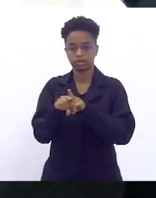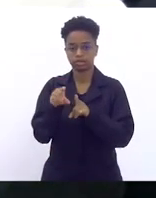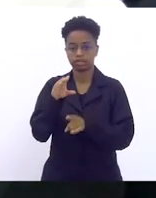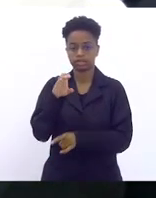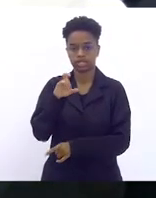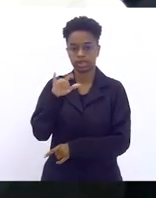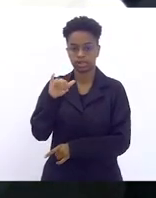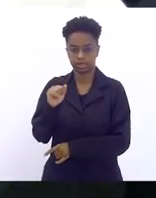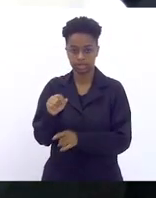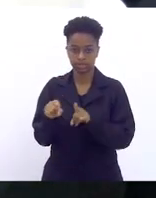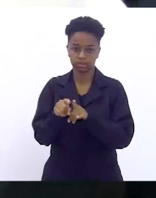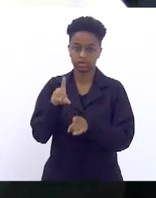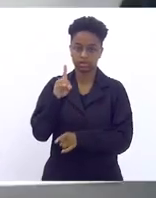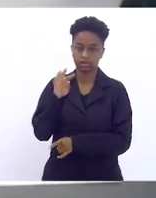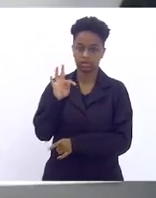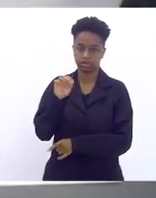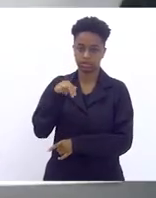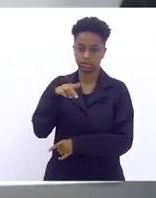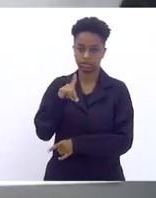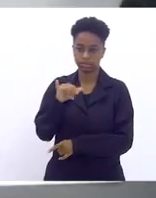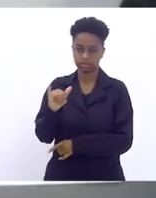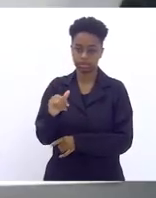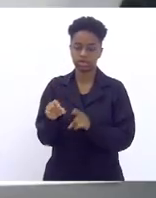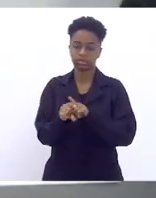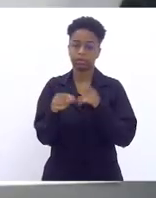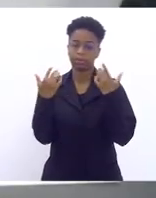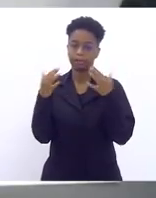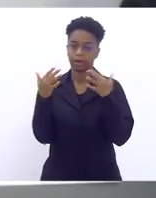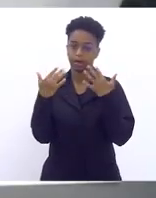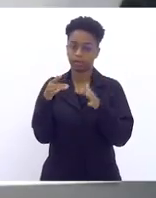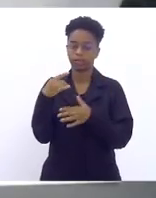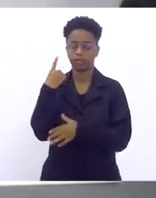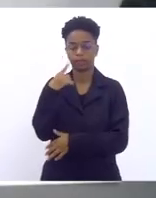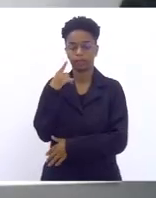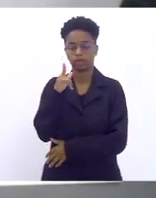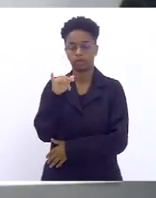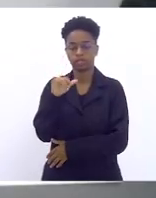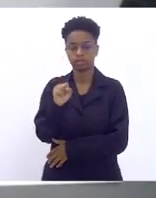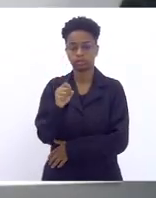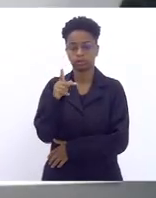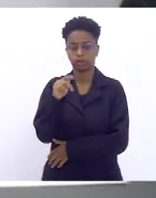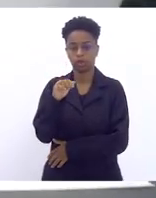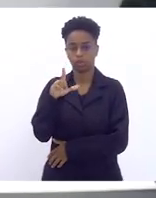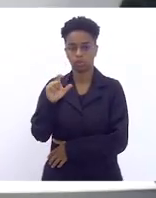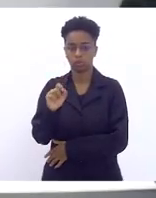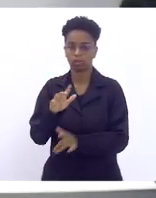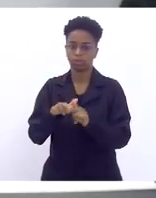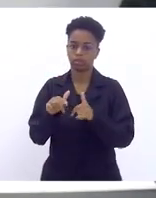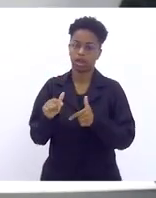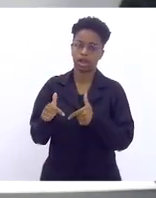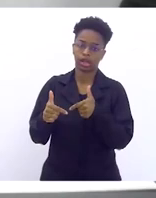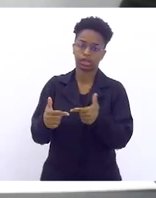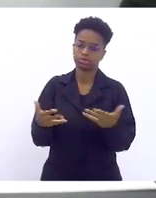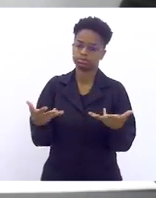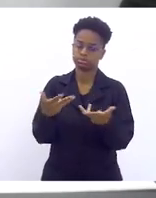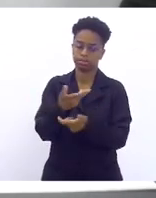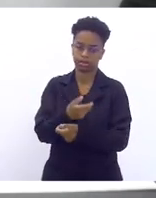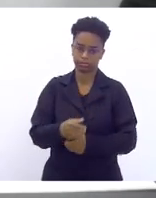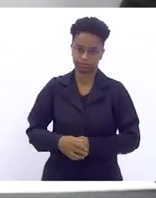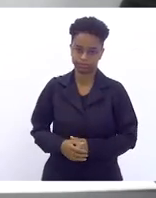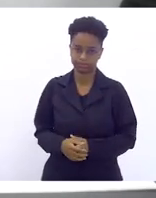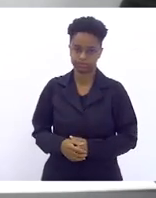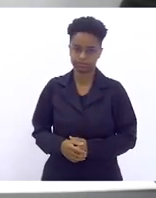Tande e parabenizar aqui o nosso Deputado Luiz Paulo Por essa grande iniciativa e o